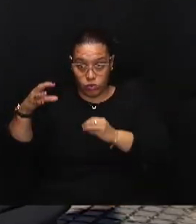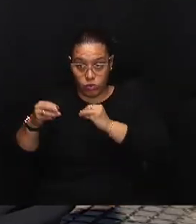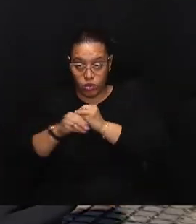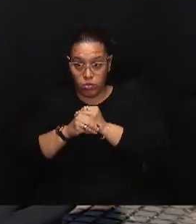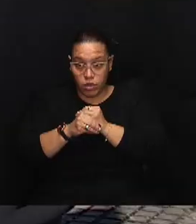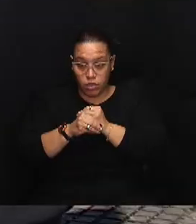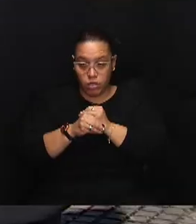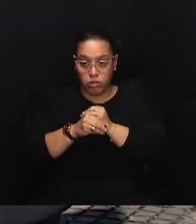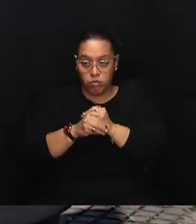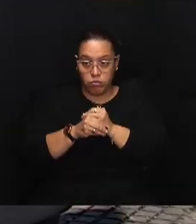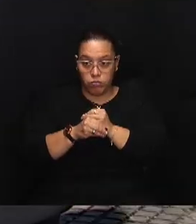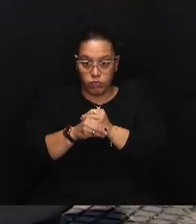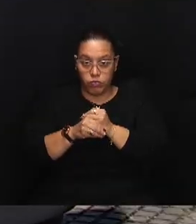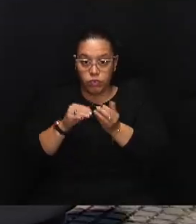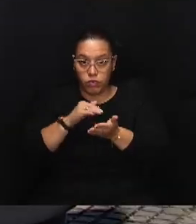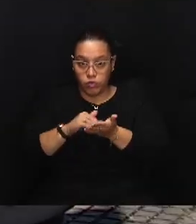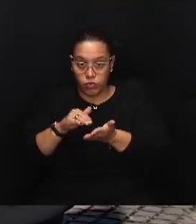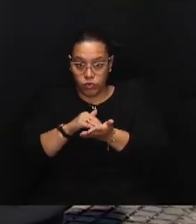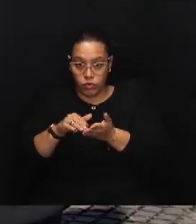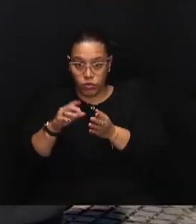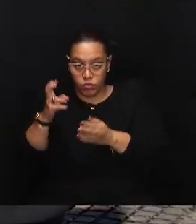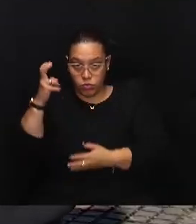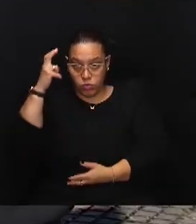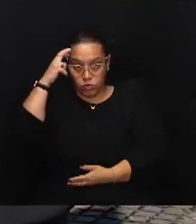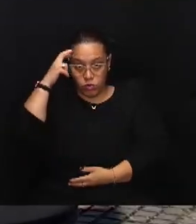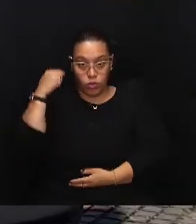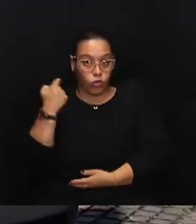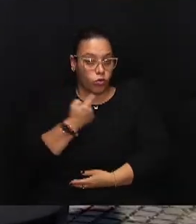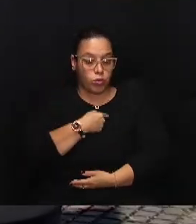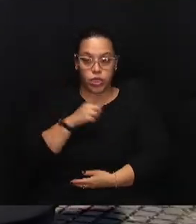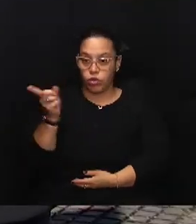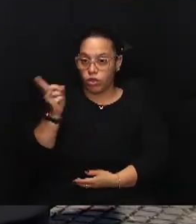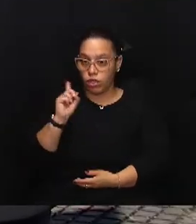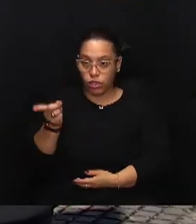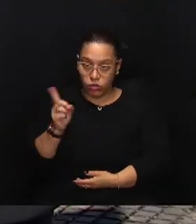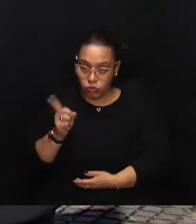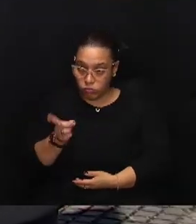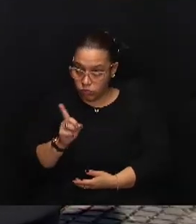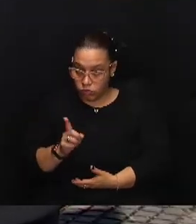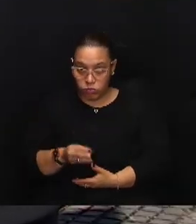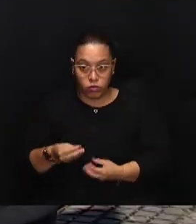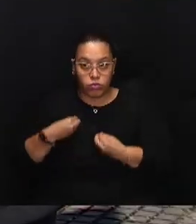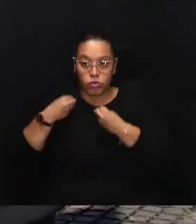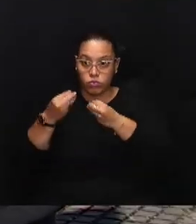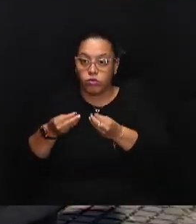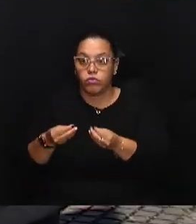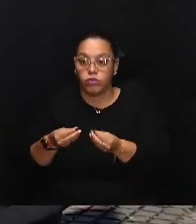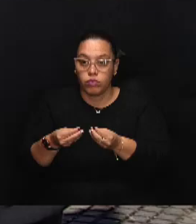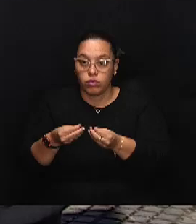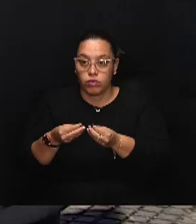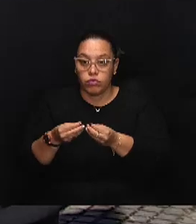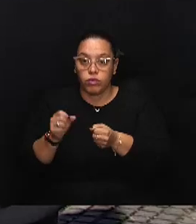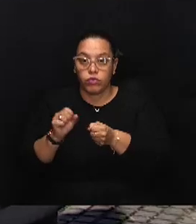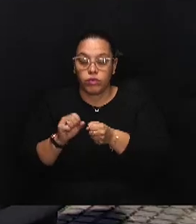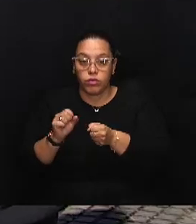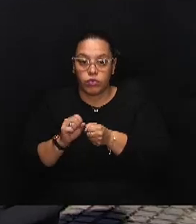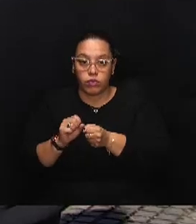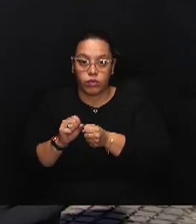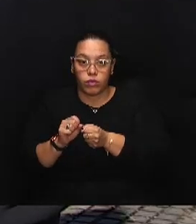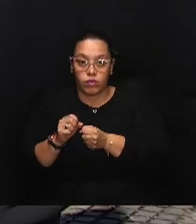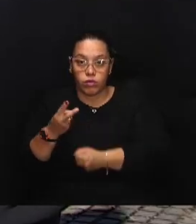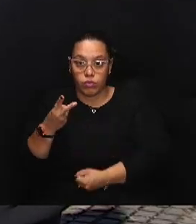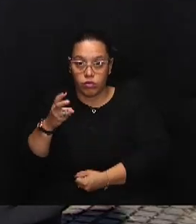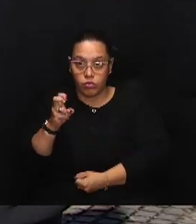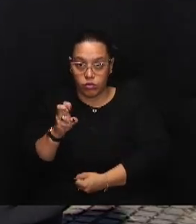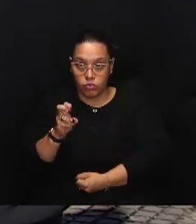para a Secretaria de Cultura, não foi para a gente como grupo, ofereceu direto para eles, e a gente fez uma leva de 25